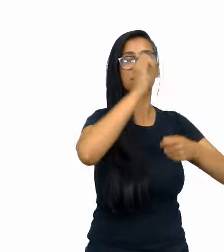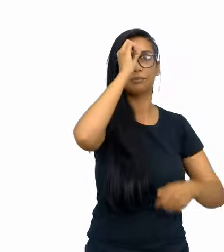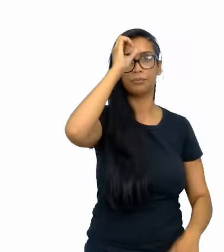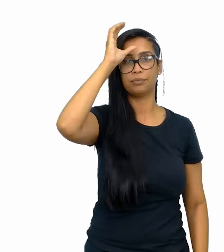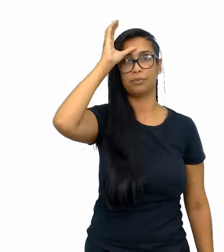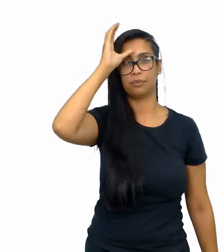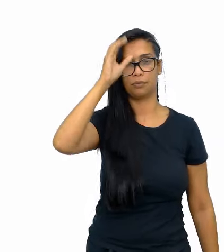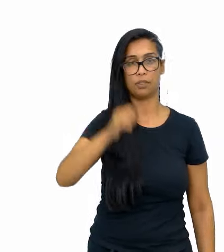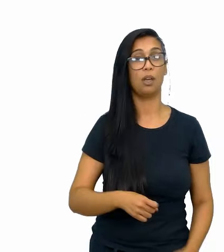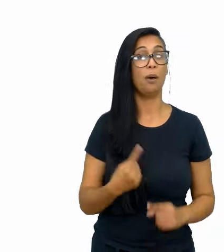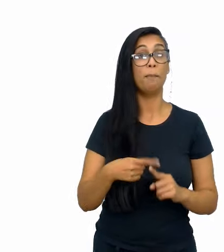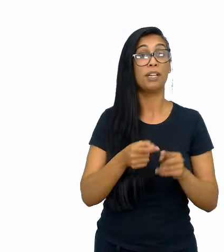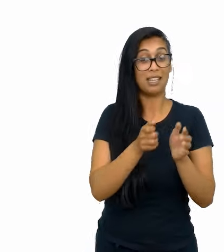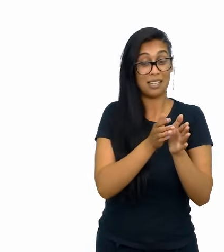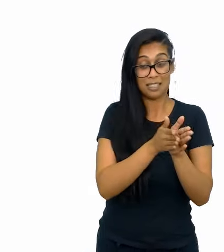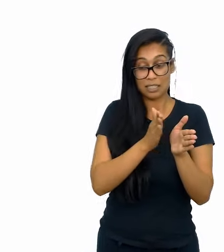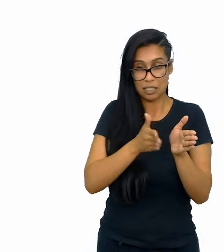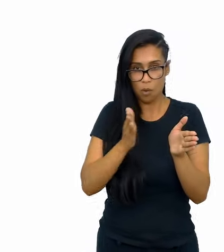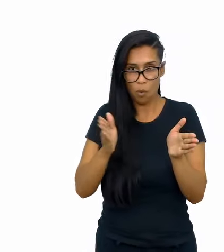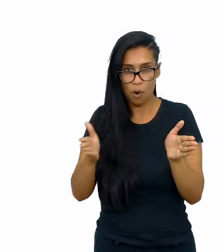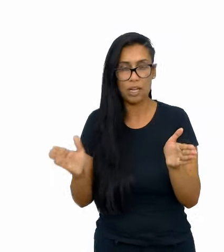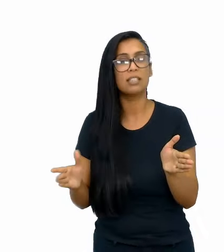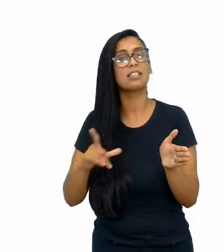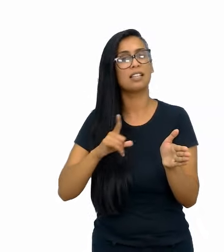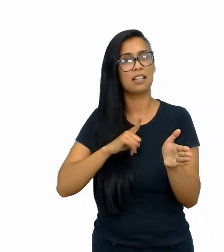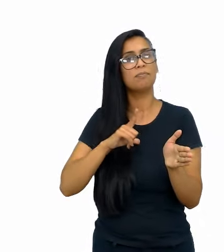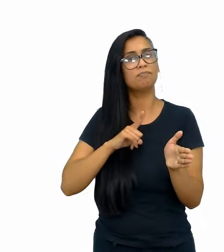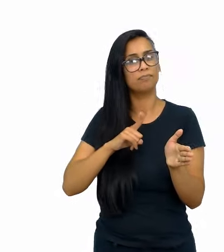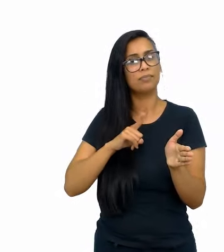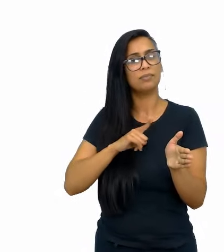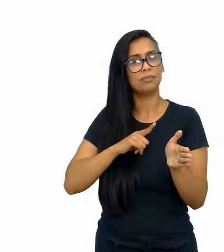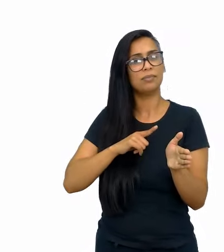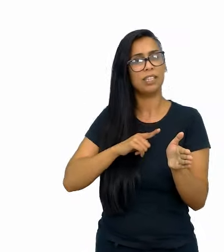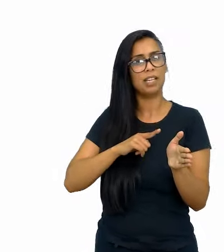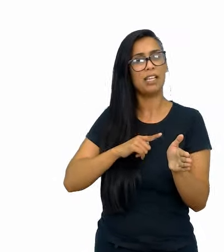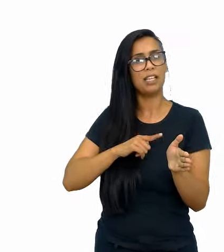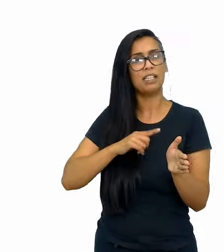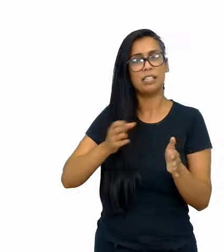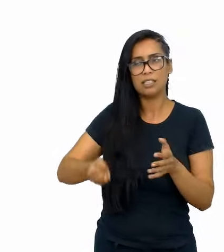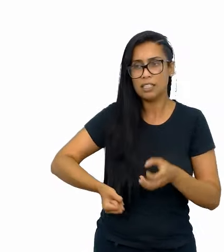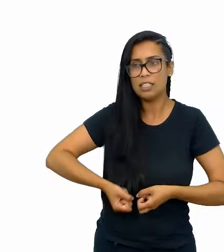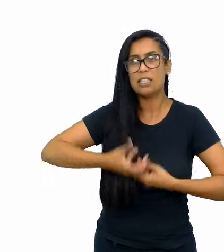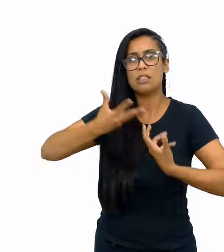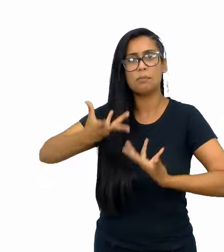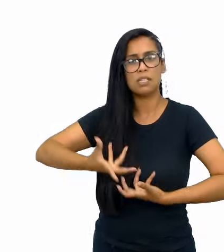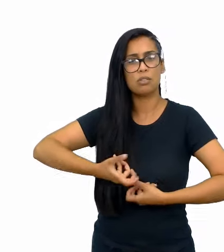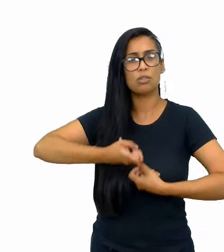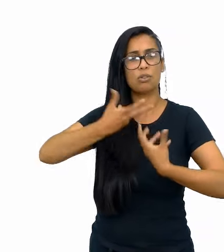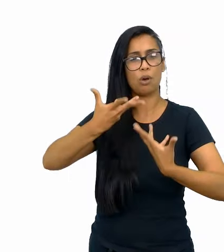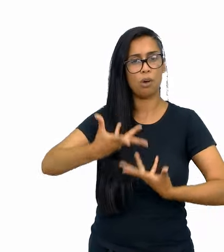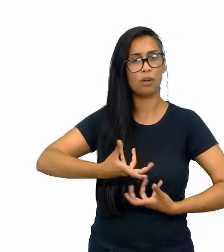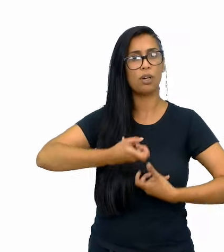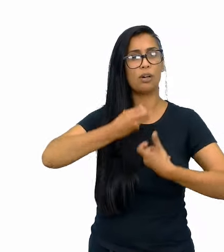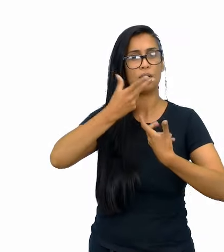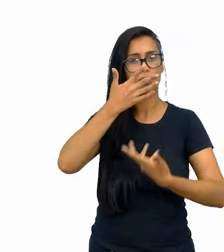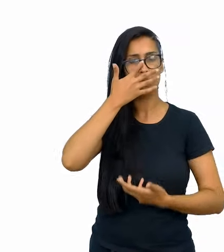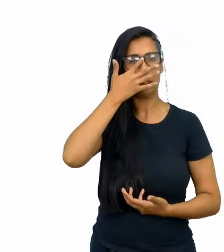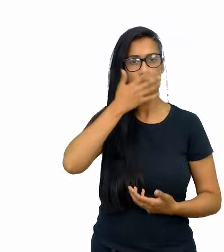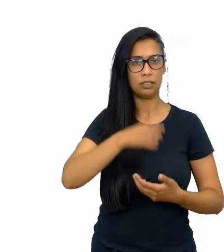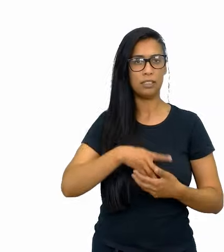a sequência, ela contempla os relatos em situações muito atuais do cotidiano. Então, ela já começa dentro de